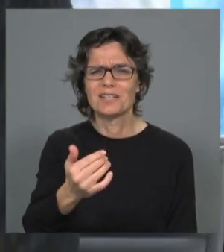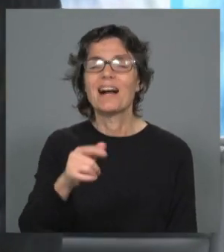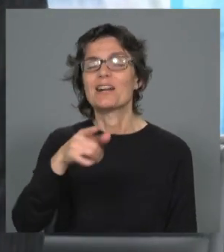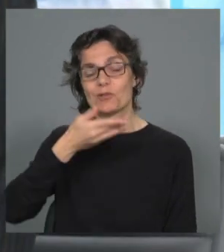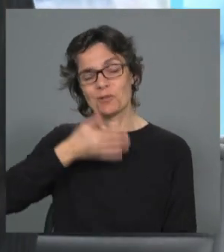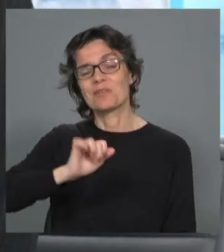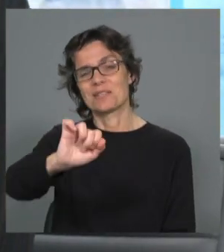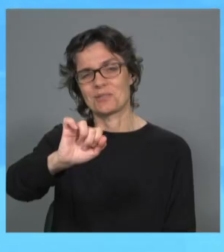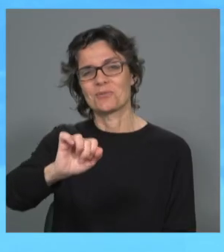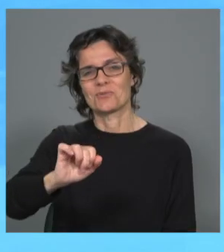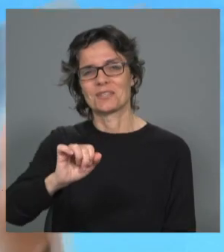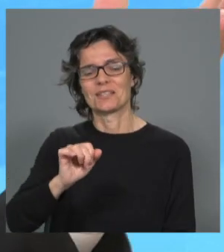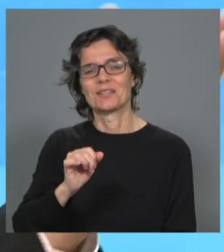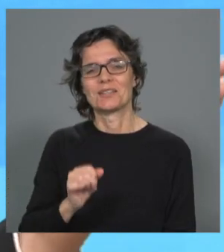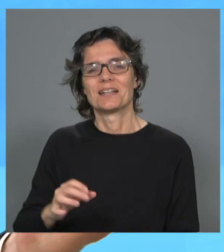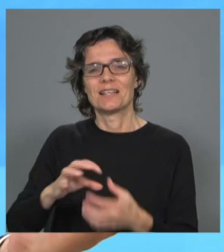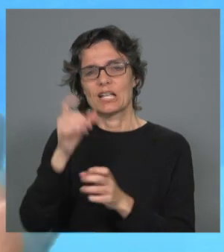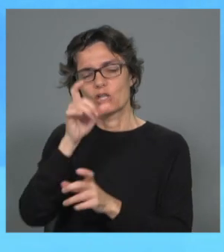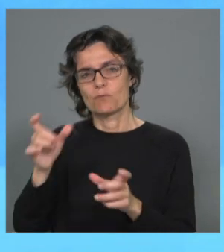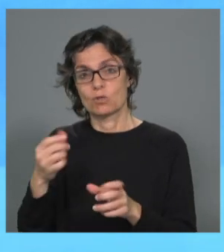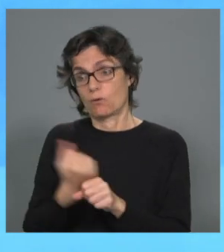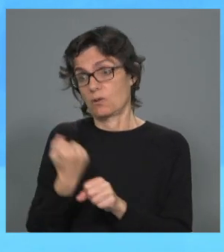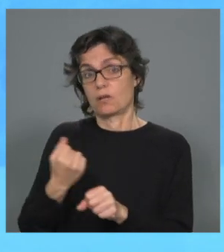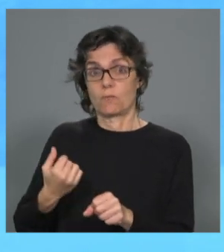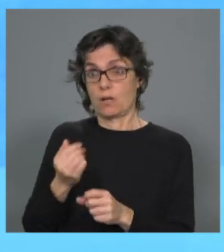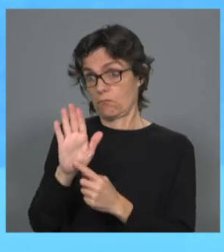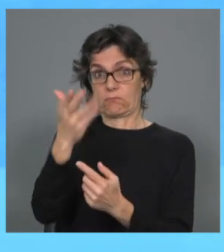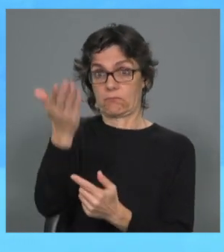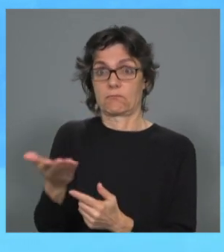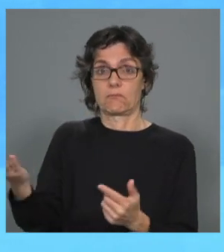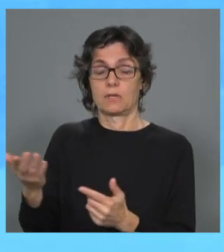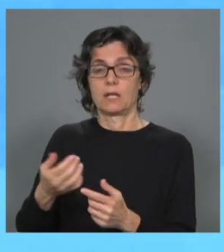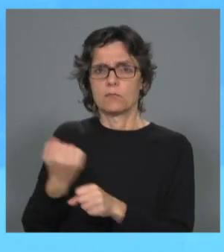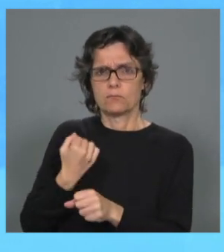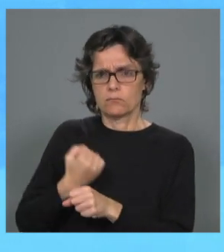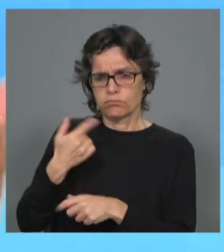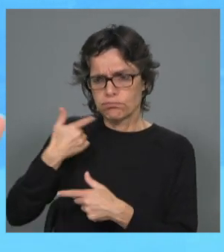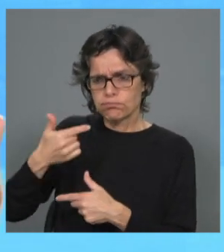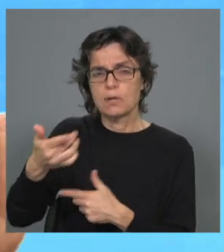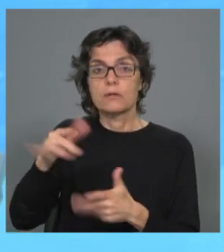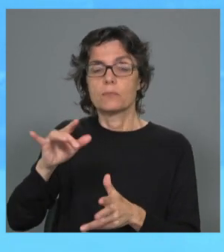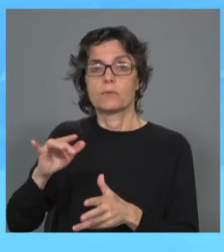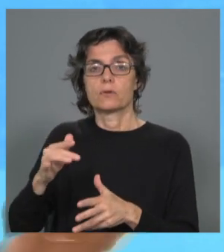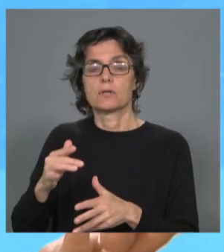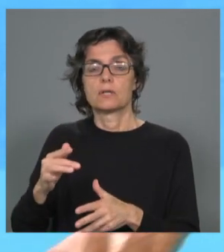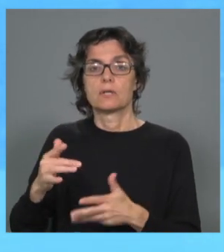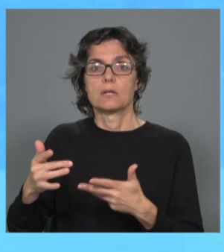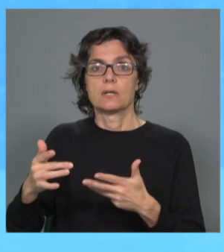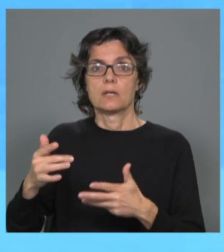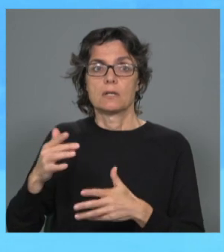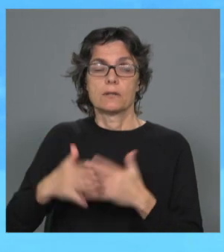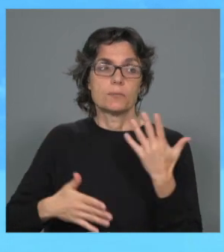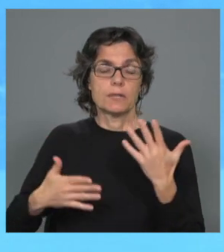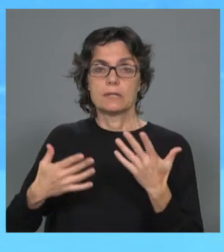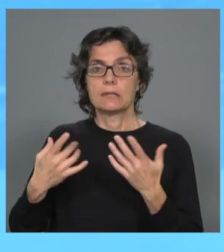experiência de tantas pessoas que viveram uma vida ativa durante muito intensa e que depois chega a uma fase em que é necessário reorganizar, como dizia